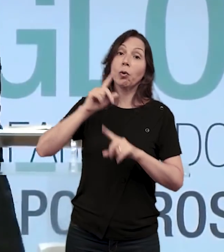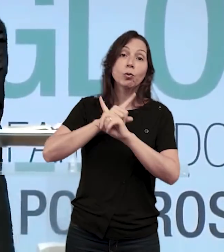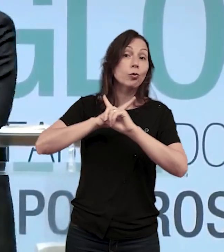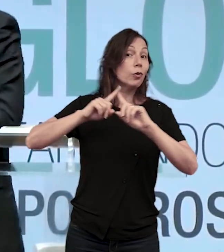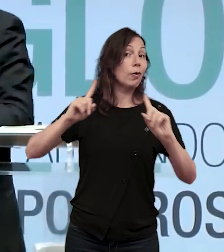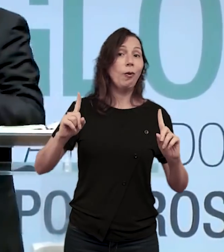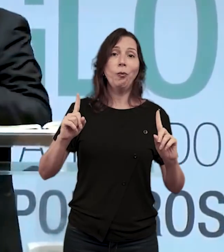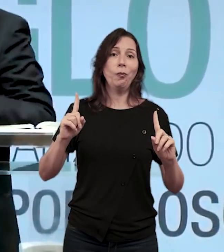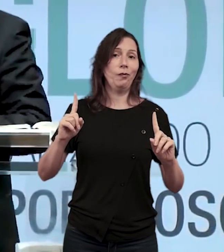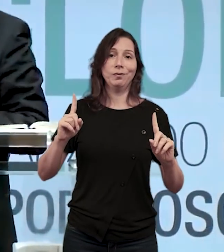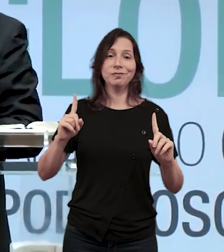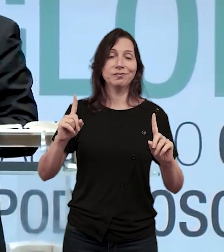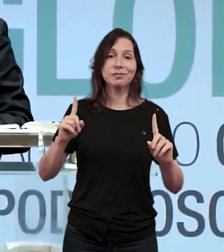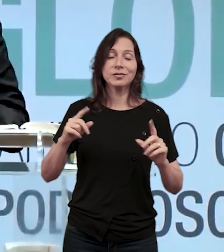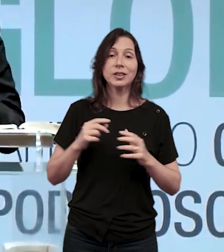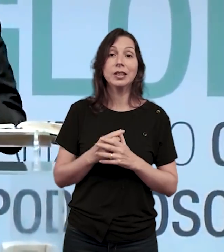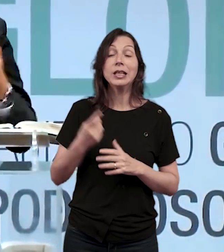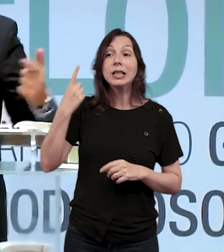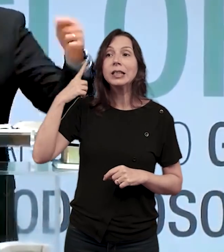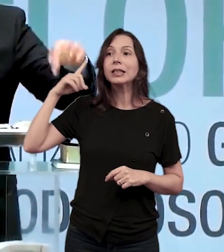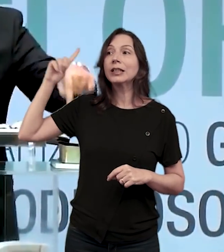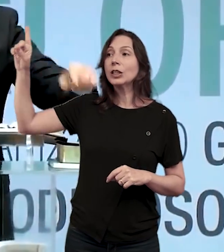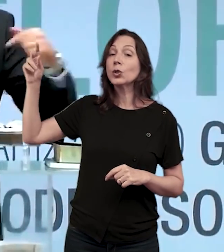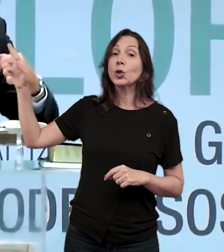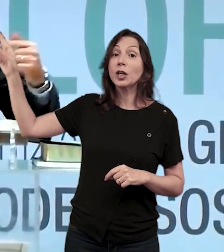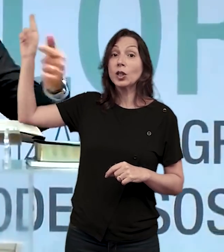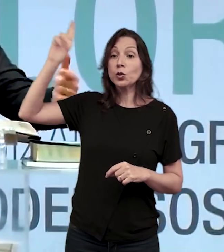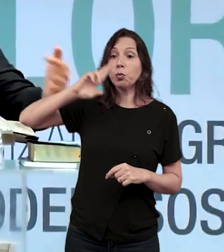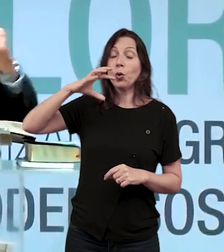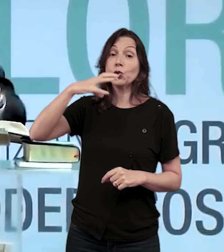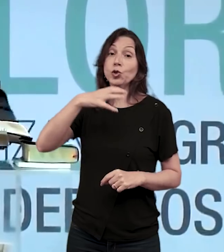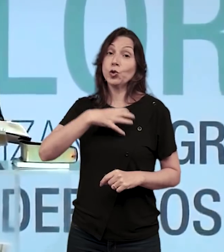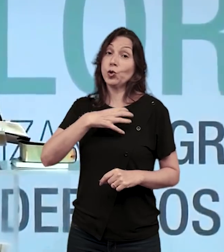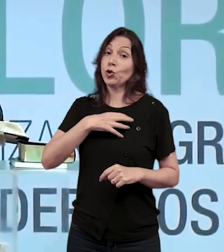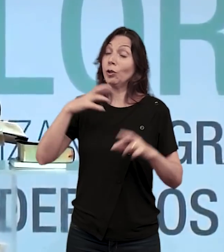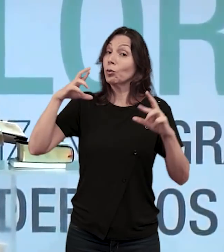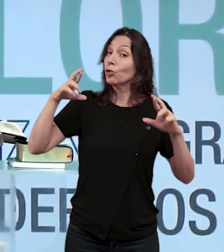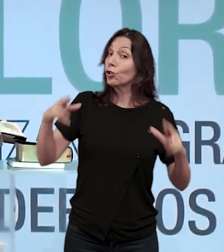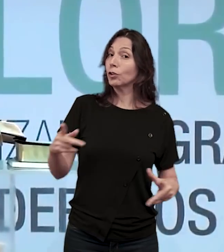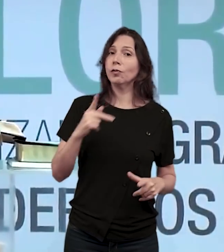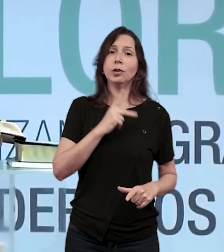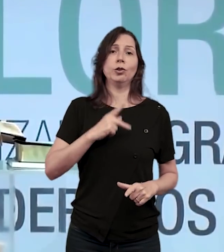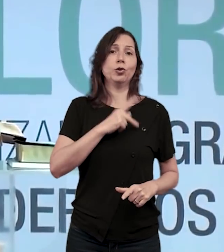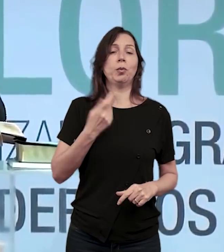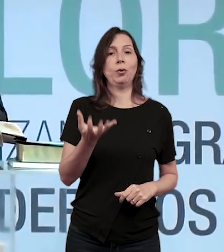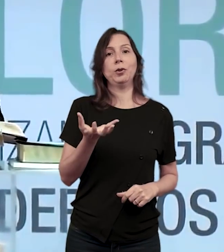Deus não ouve positivamente a oração como ele queria que fosse ouvida.